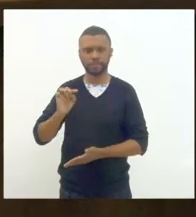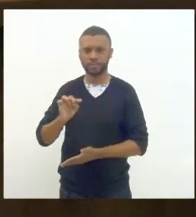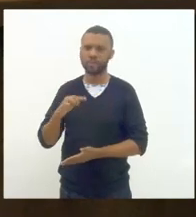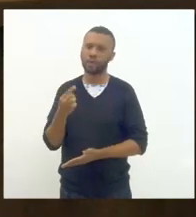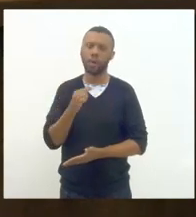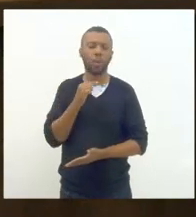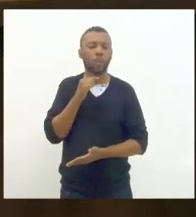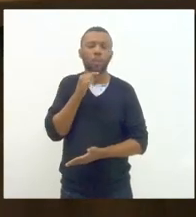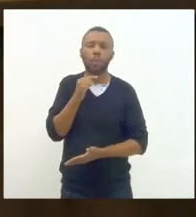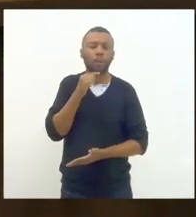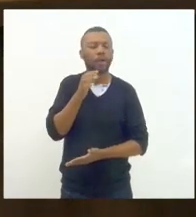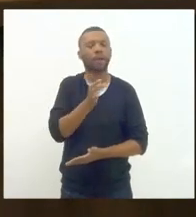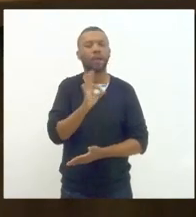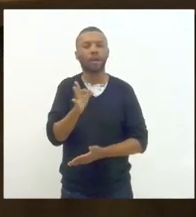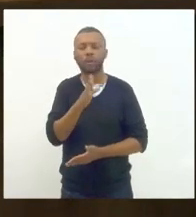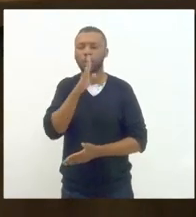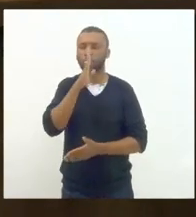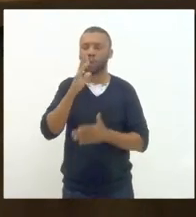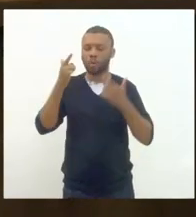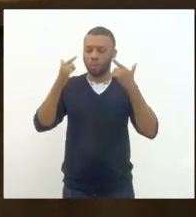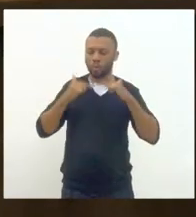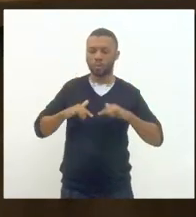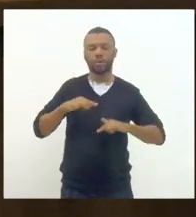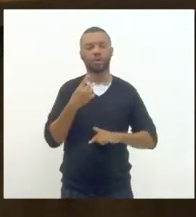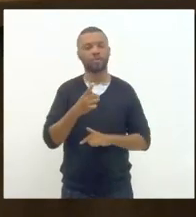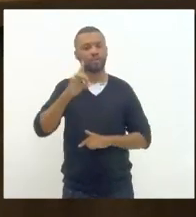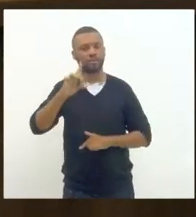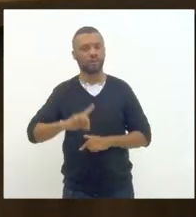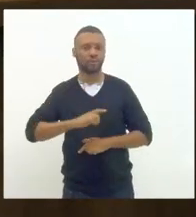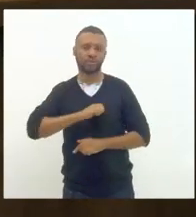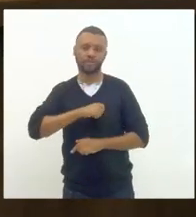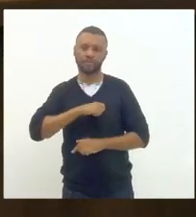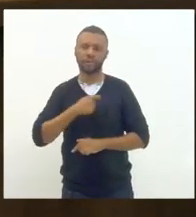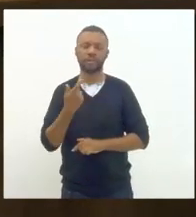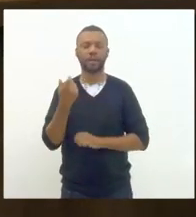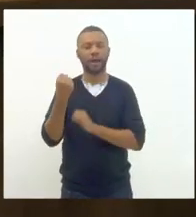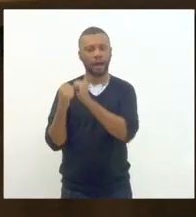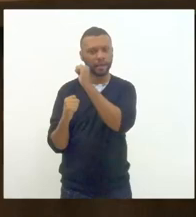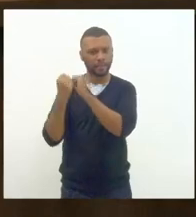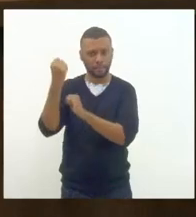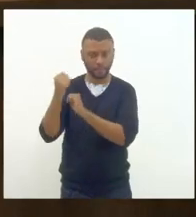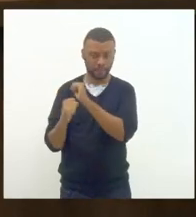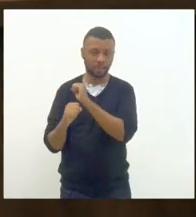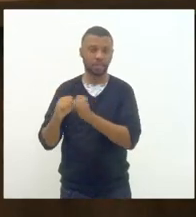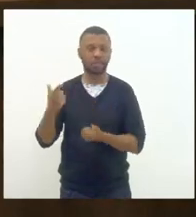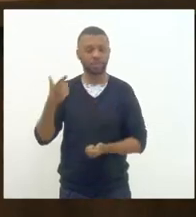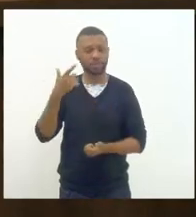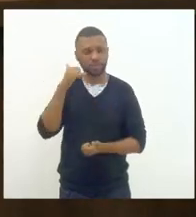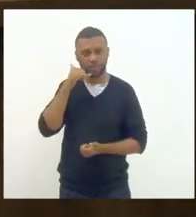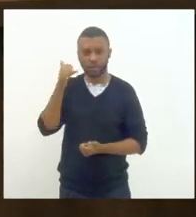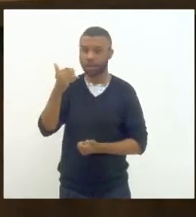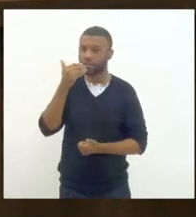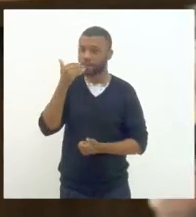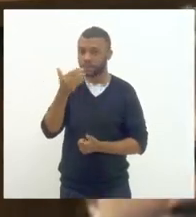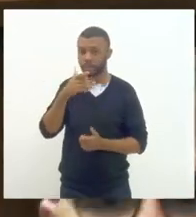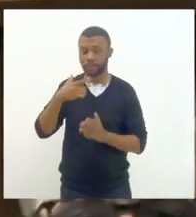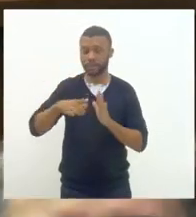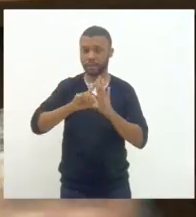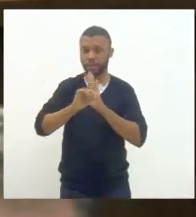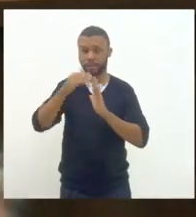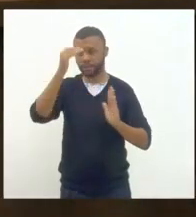vai se eximir do nosso direito de fiscalizar as operadoras e de pedir que cumpra-se essa